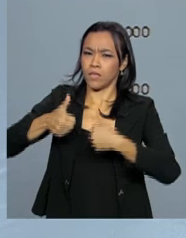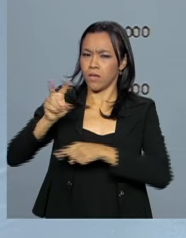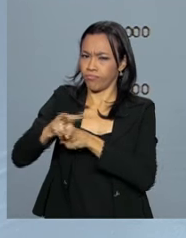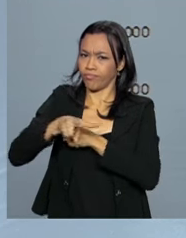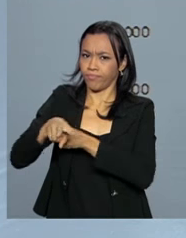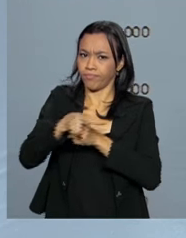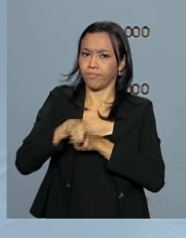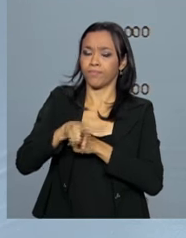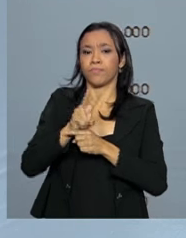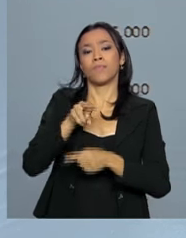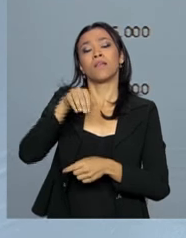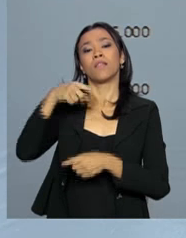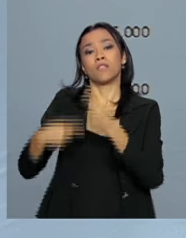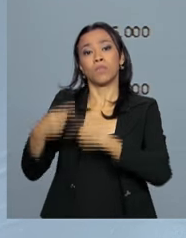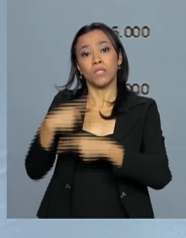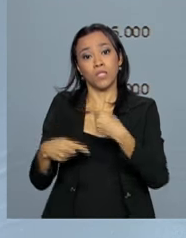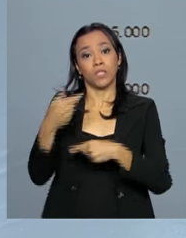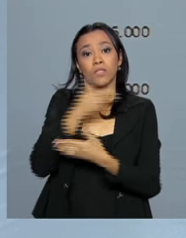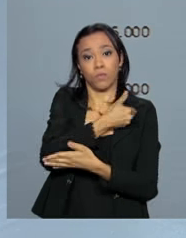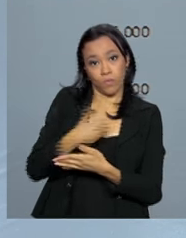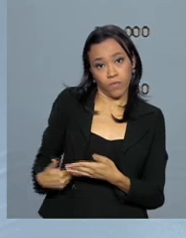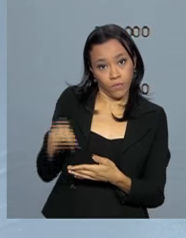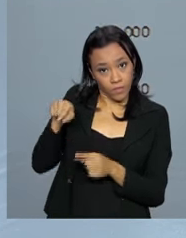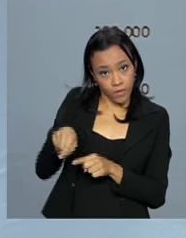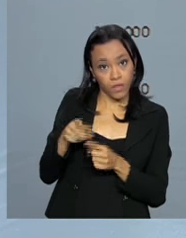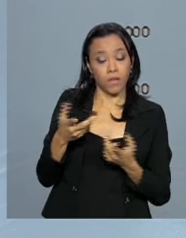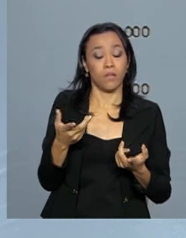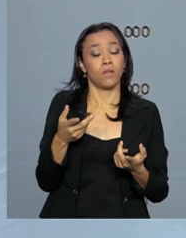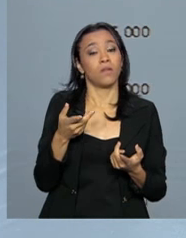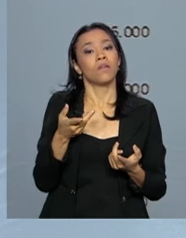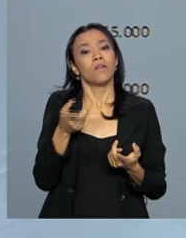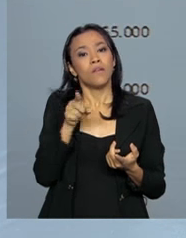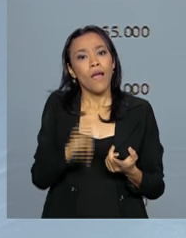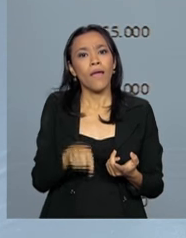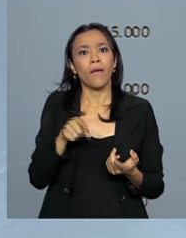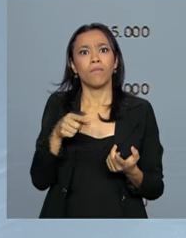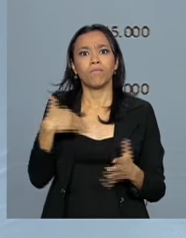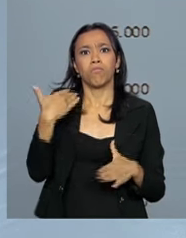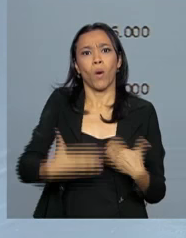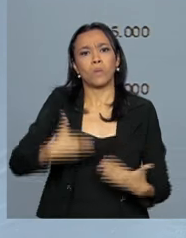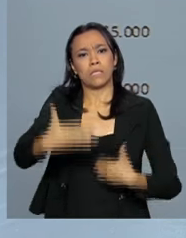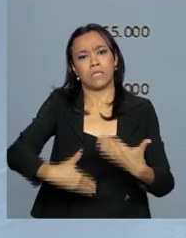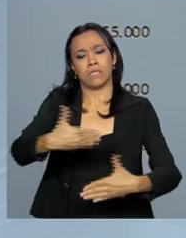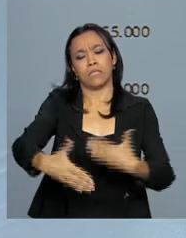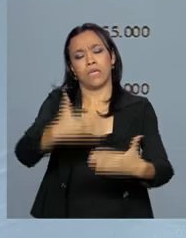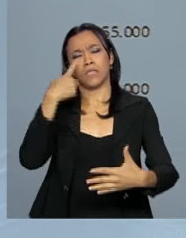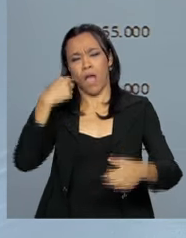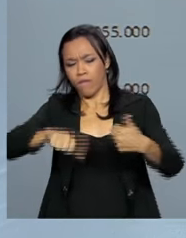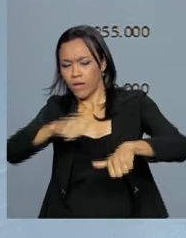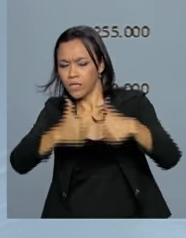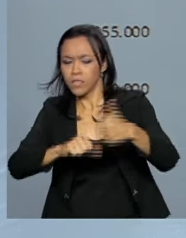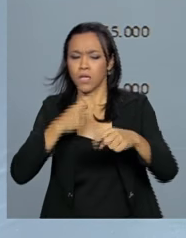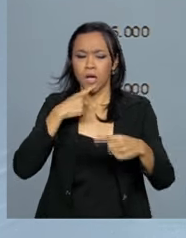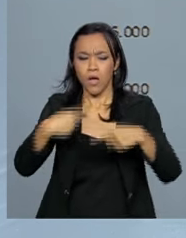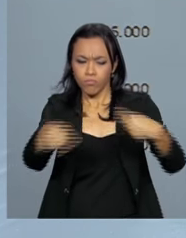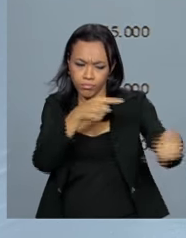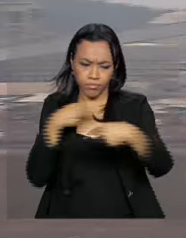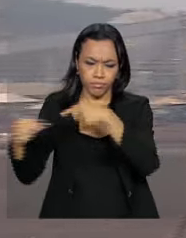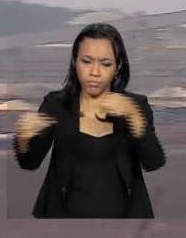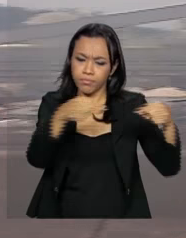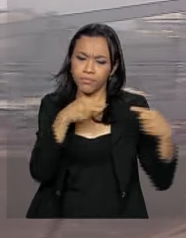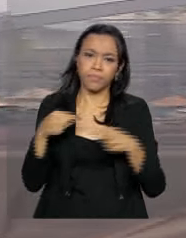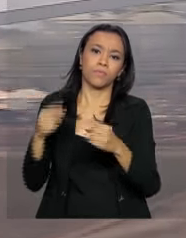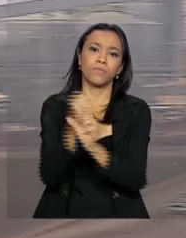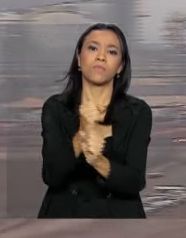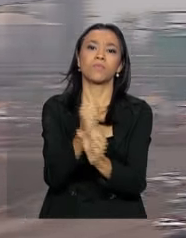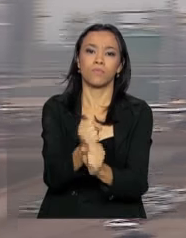Políticas Públicas, que está implementando um amplo, profundo processo de revisão e de rediscussão das despesas.